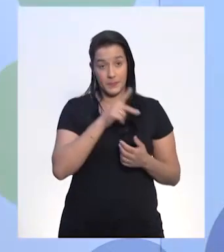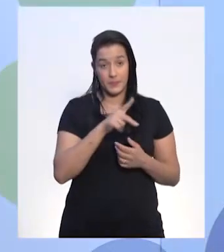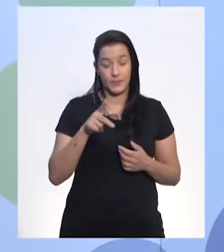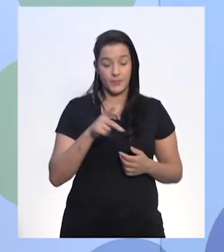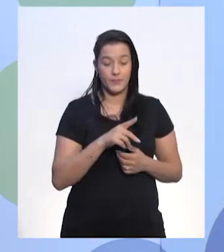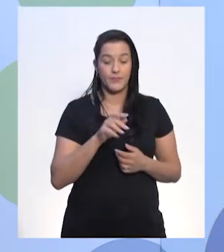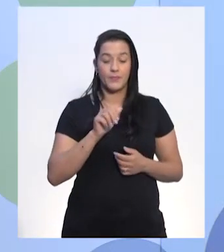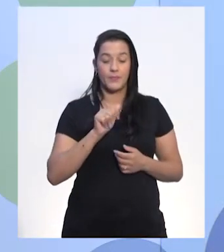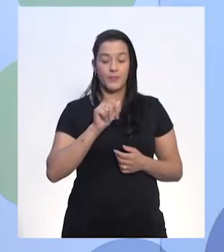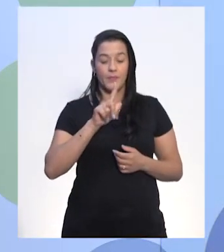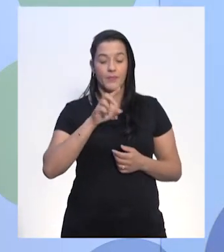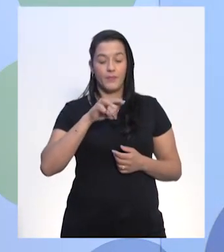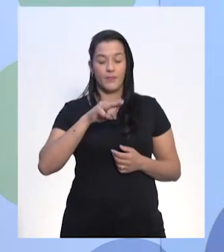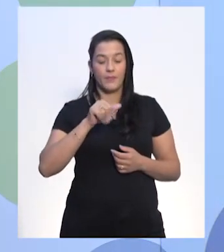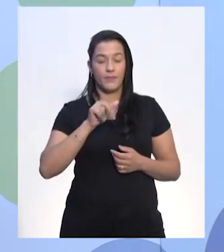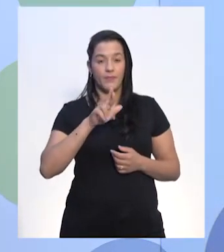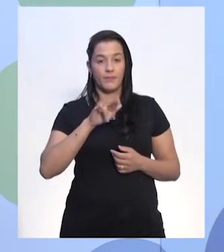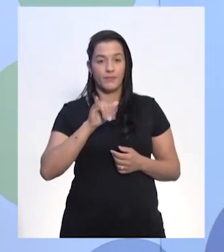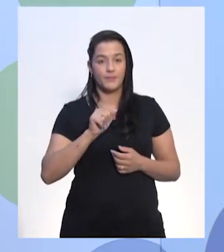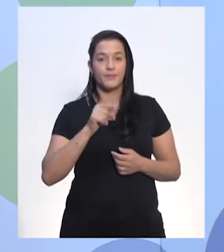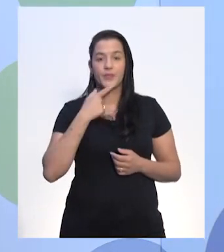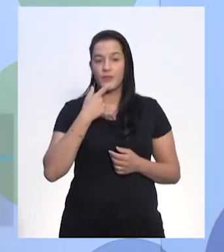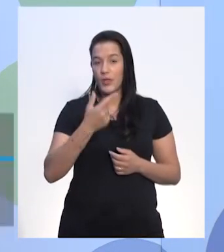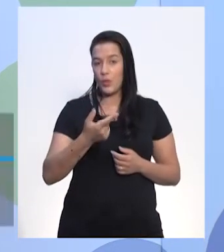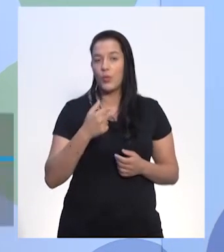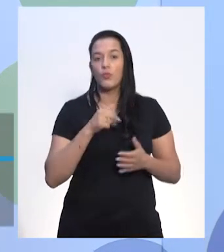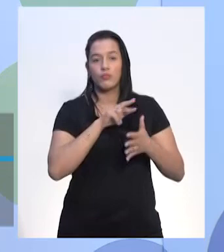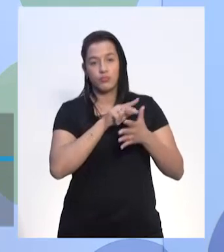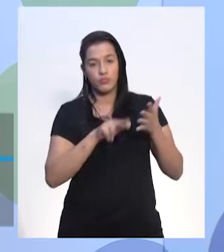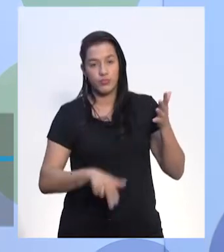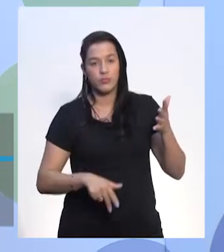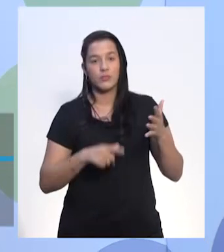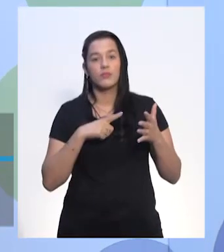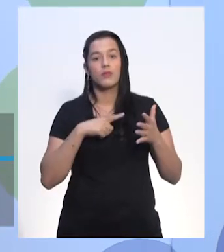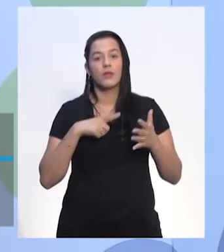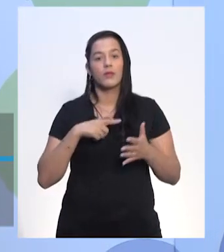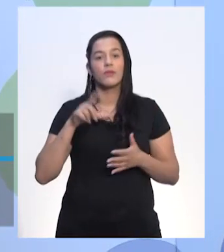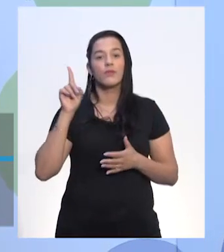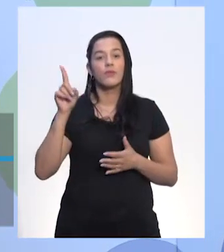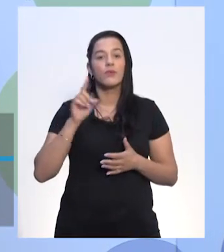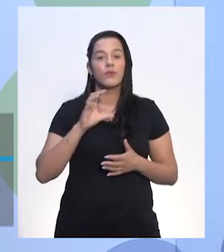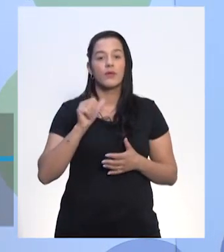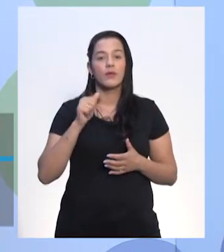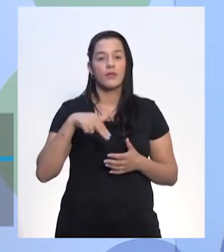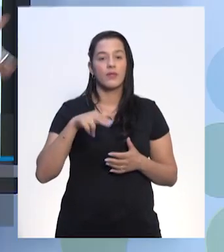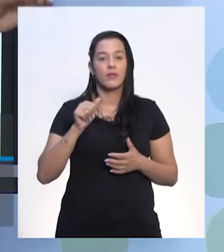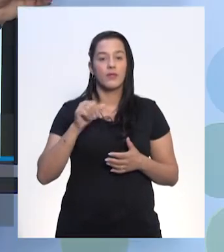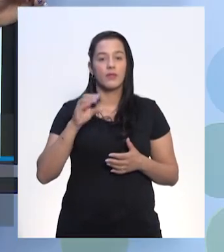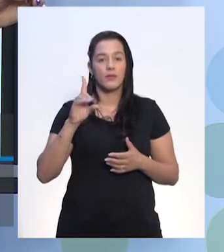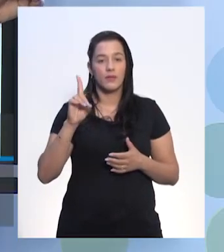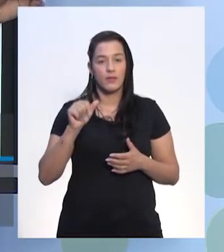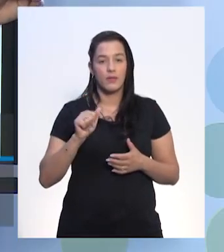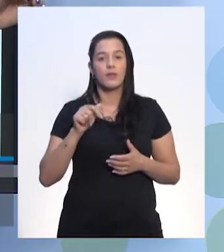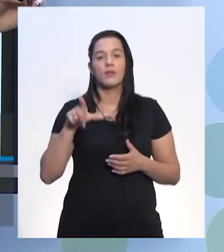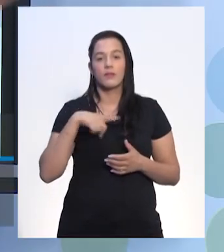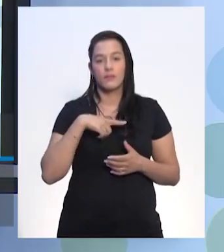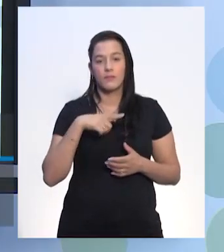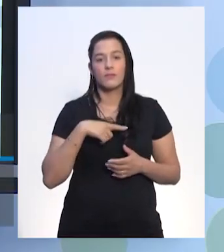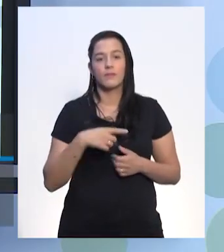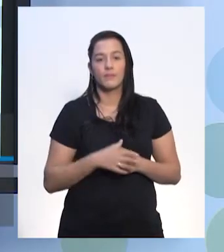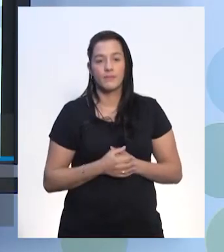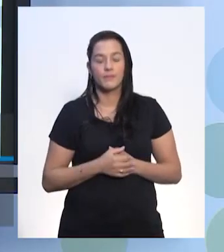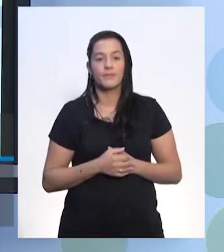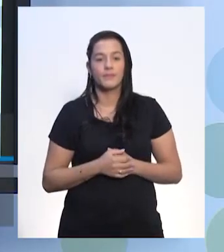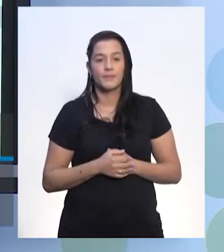que lá, esses benefícios que você citou aí, lá no Canadá tem. E então, bem bacana. Lá bem no